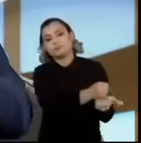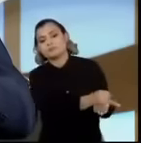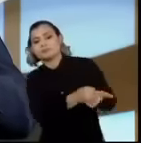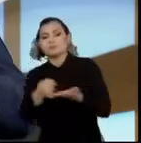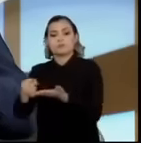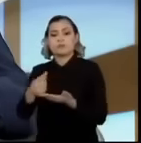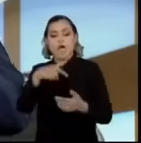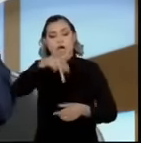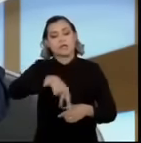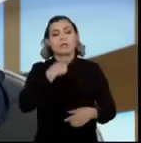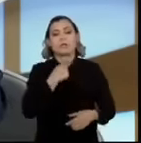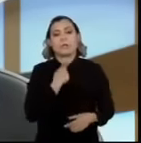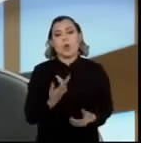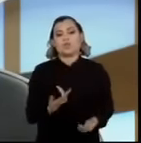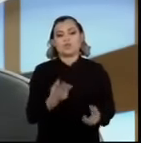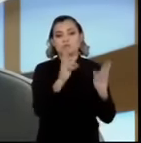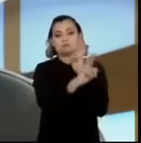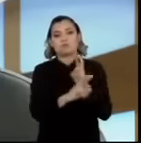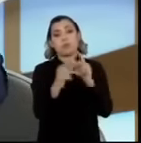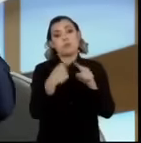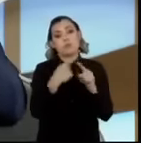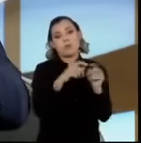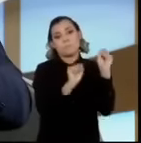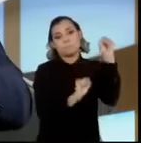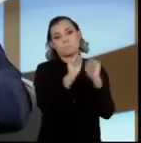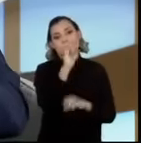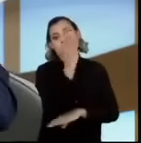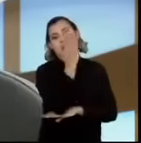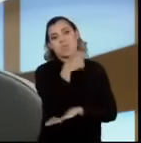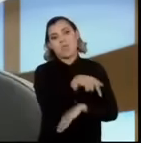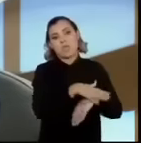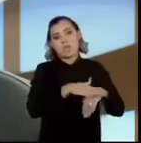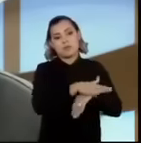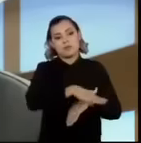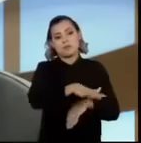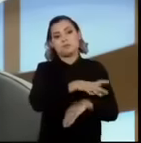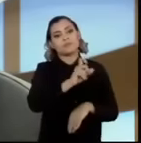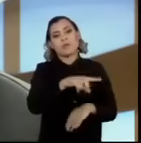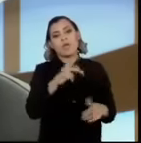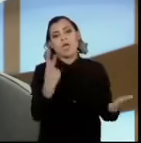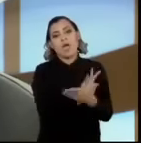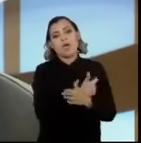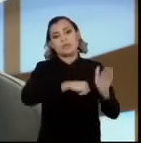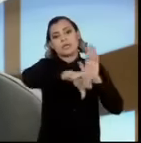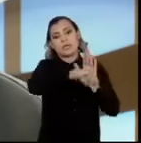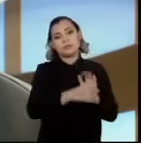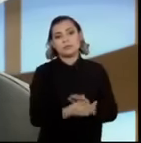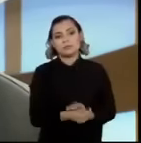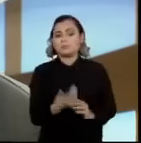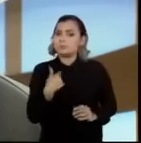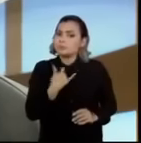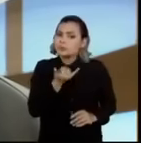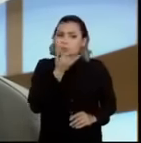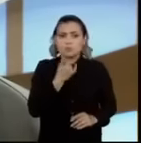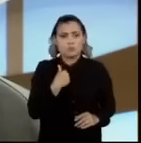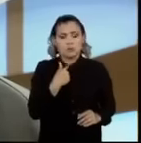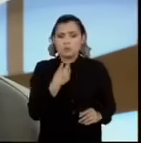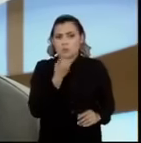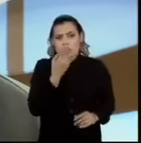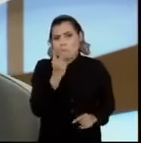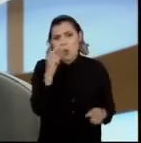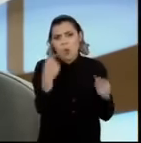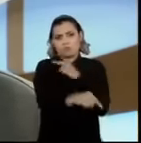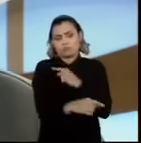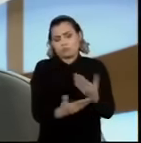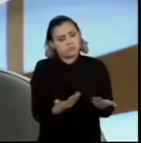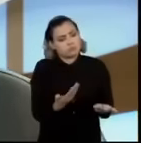podem ficar mais porque a atividade madeireira, de manejo florestal, é intrinsecamente ilegal. Não me parece que seja a maneira mais adequada de cuidar